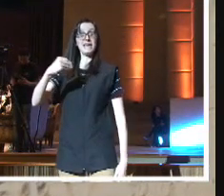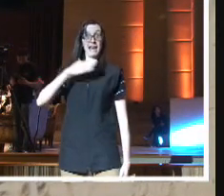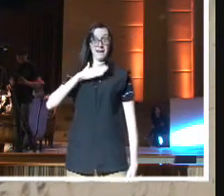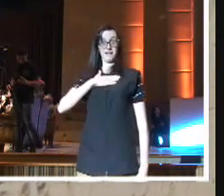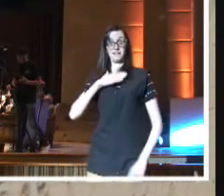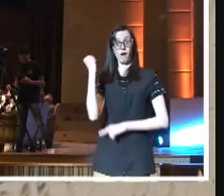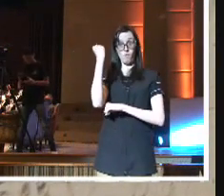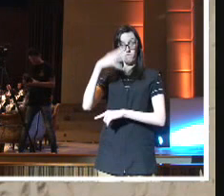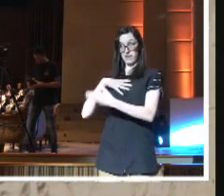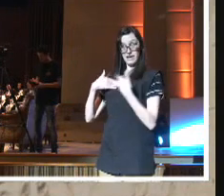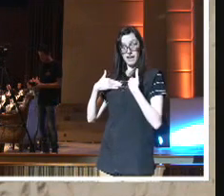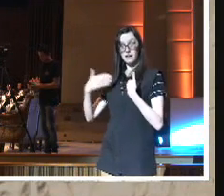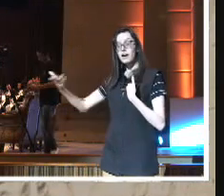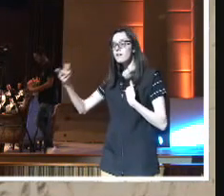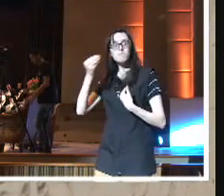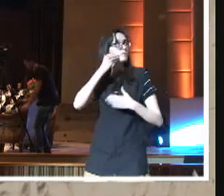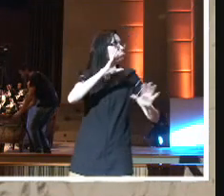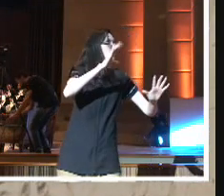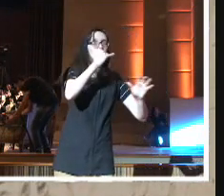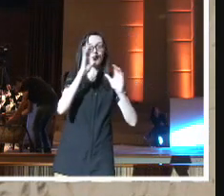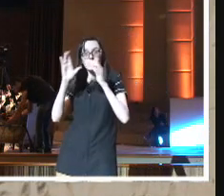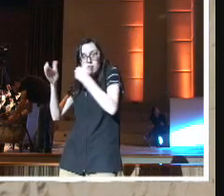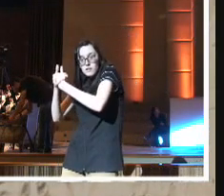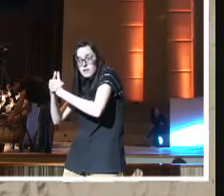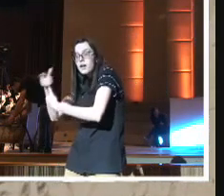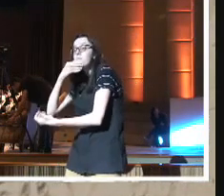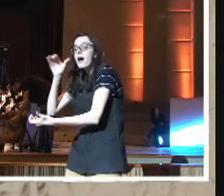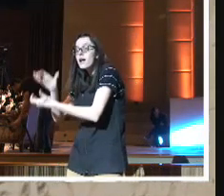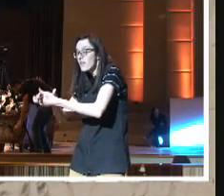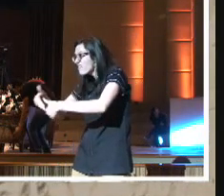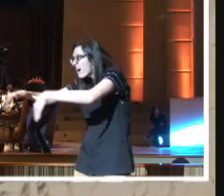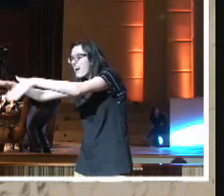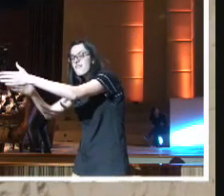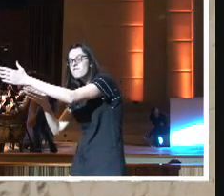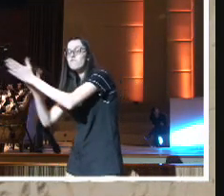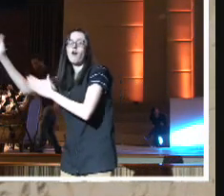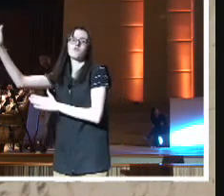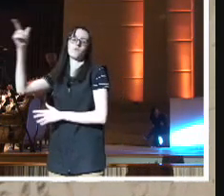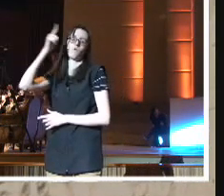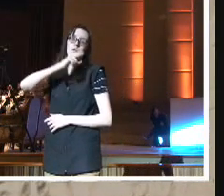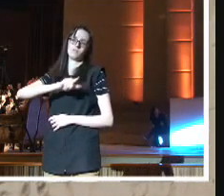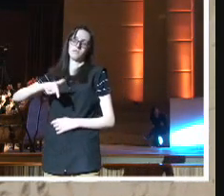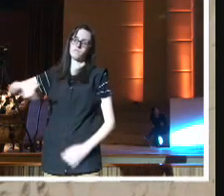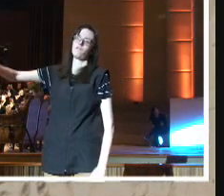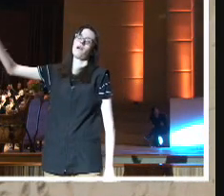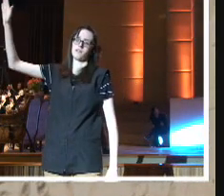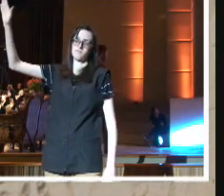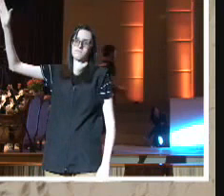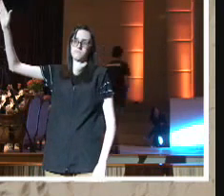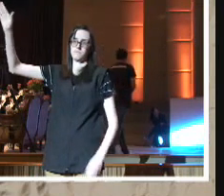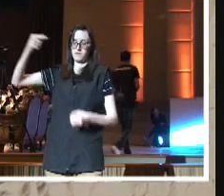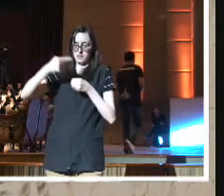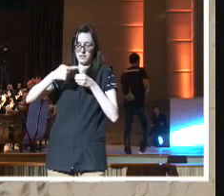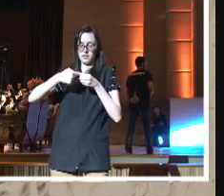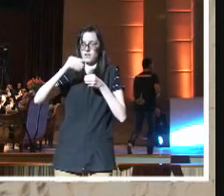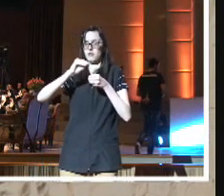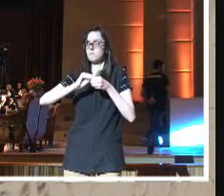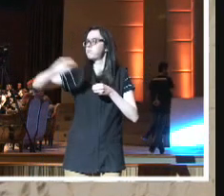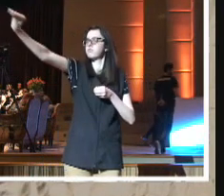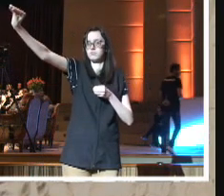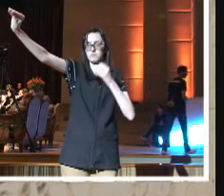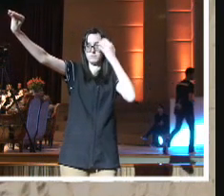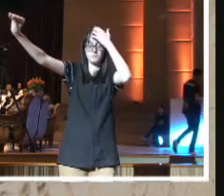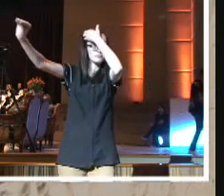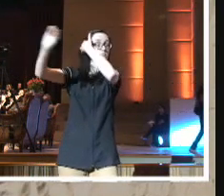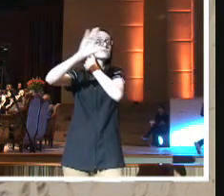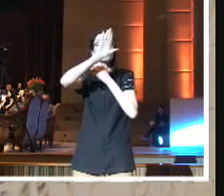Mical, protege o seu marido, esconde o seu marido, e aí então ele foge de Gibeá de Saul. E ele vai